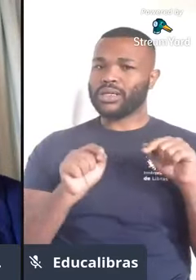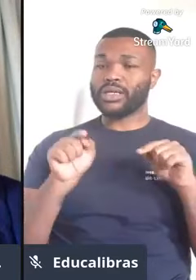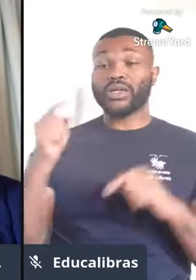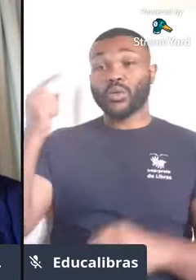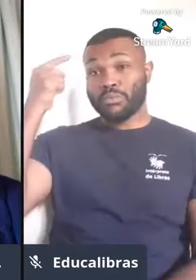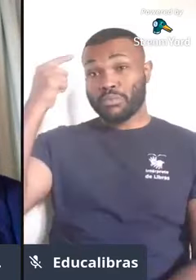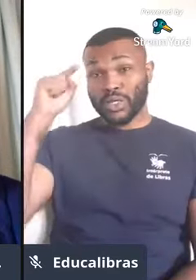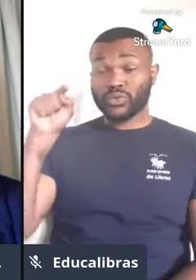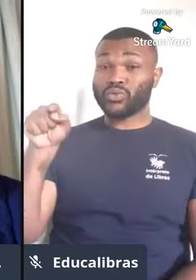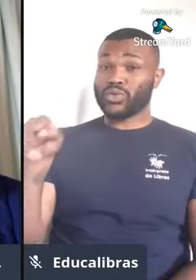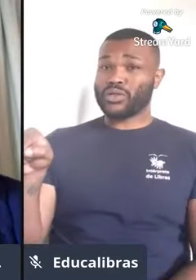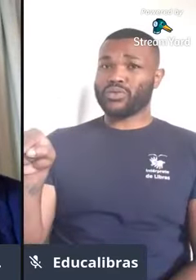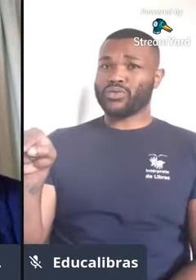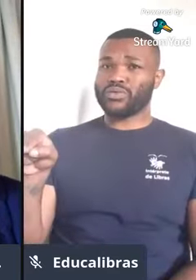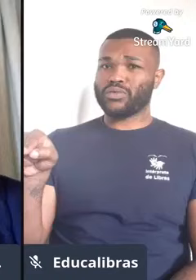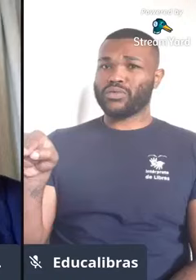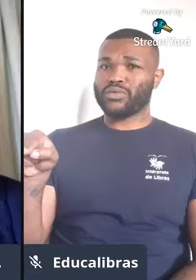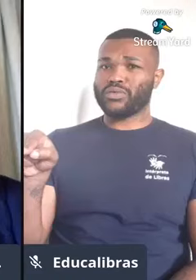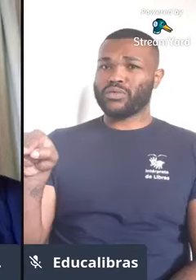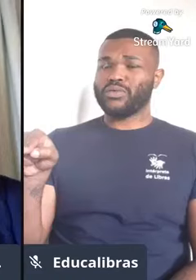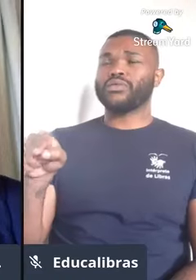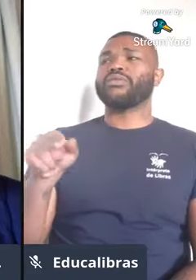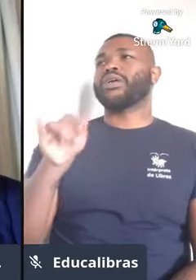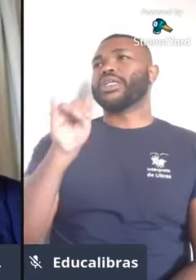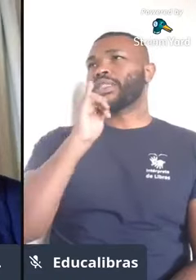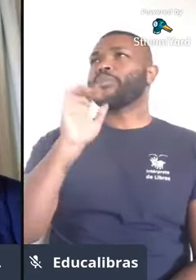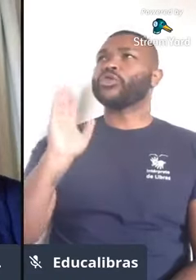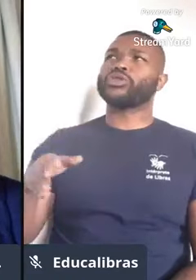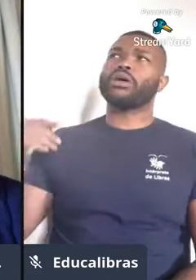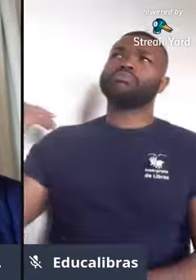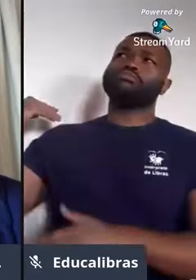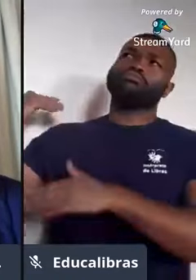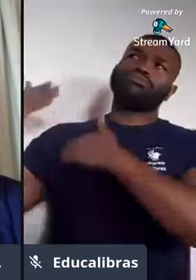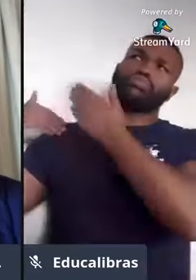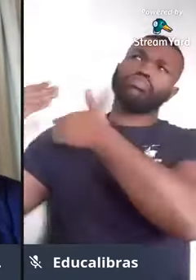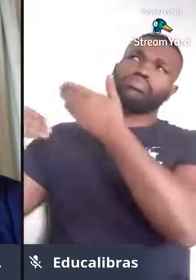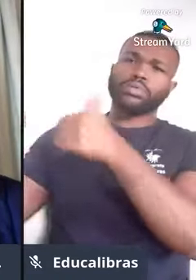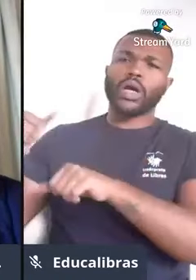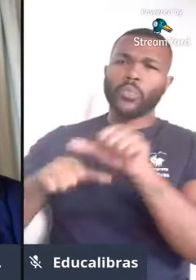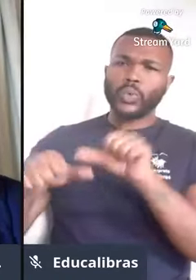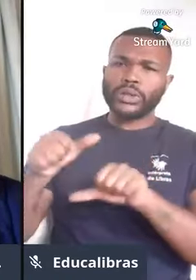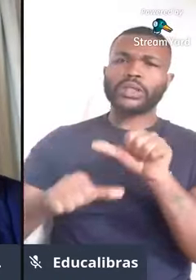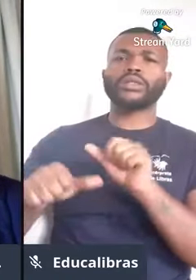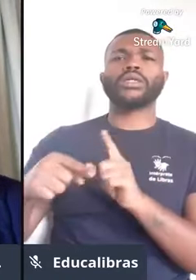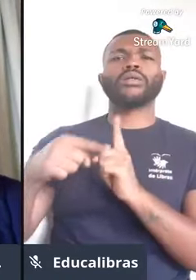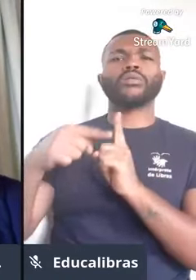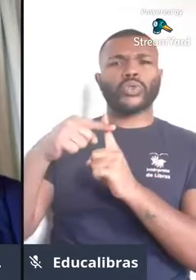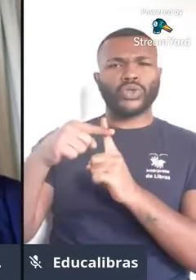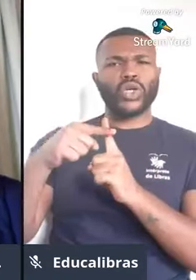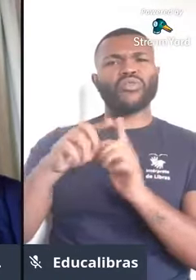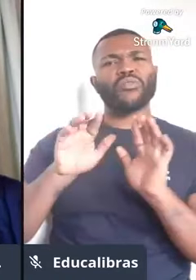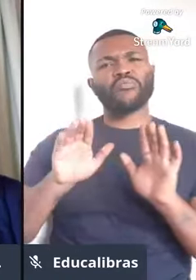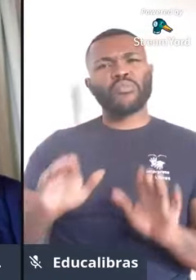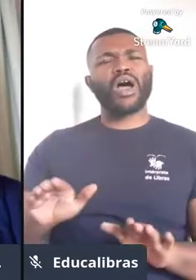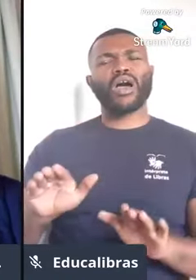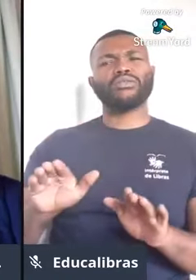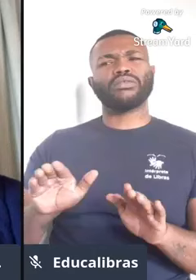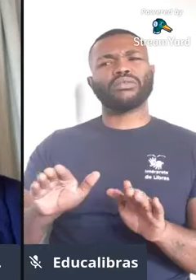gente ter obtido mudanças que eu considero muito positivas, nós temos ainda uma postura, de um modo